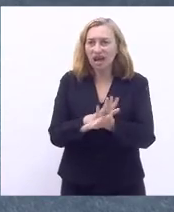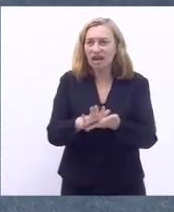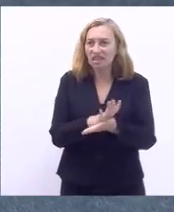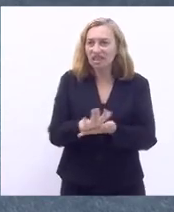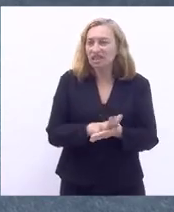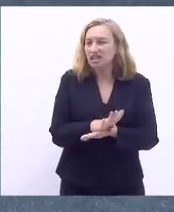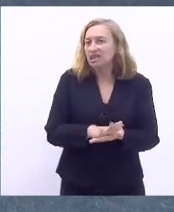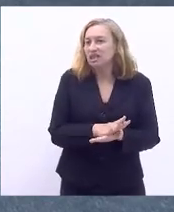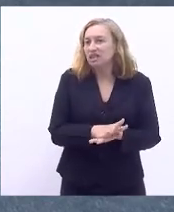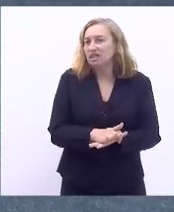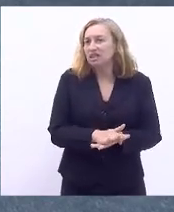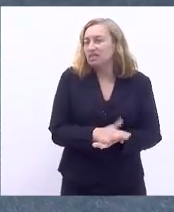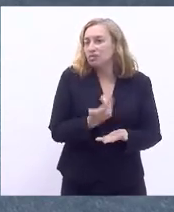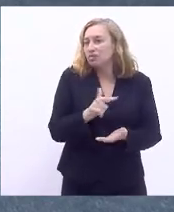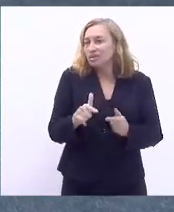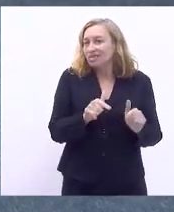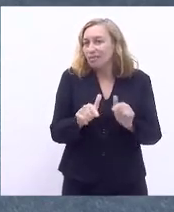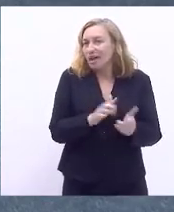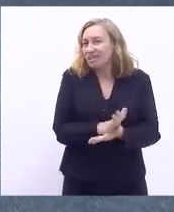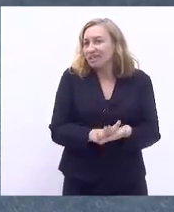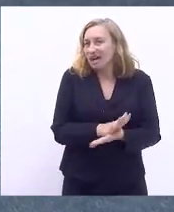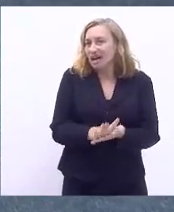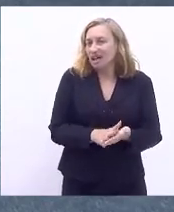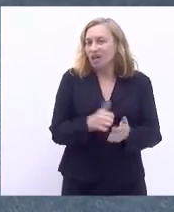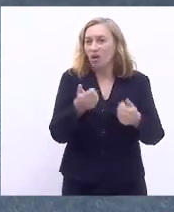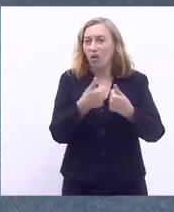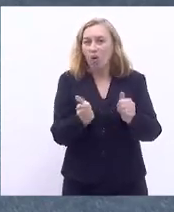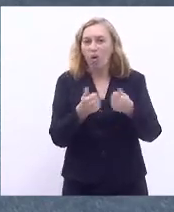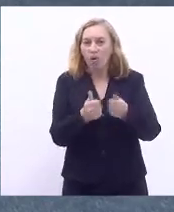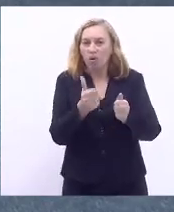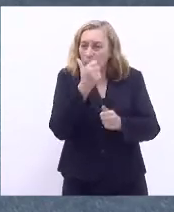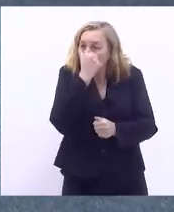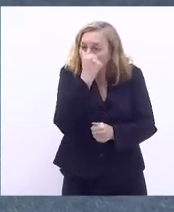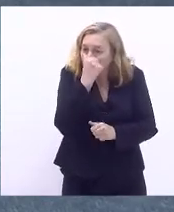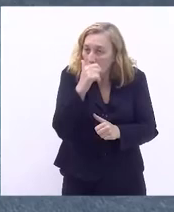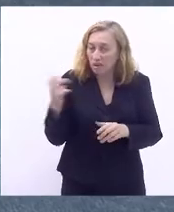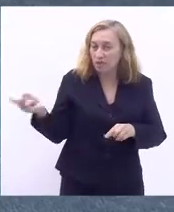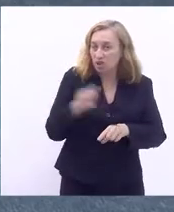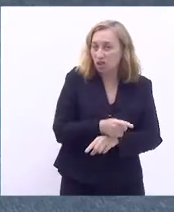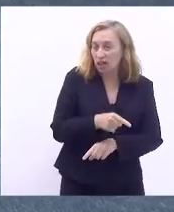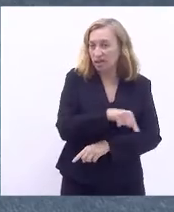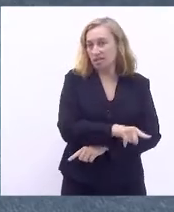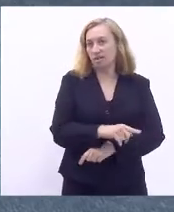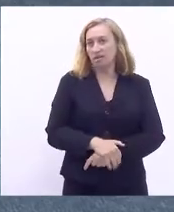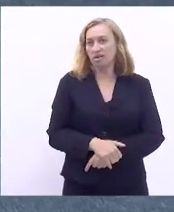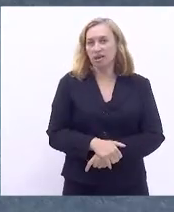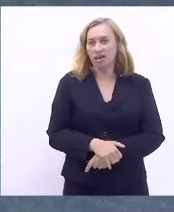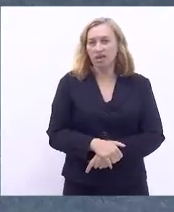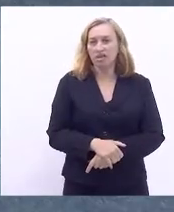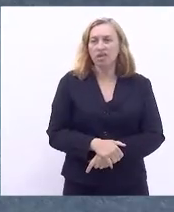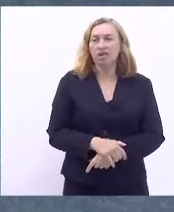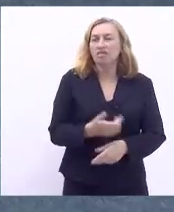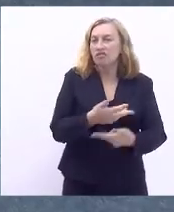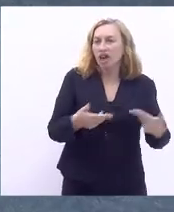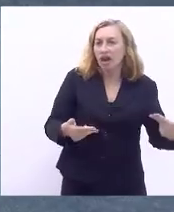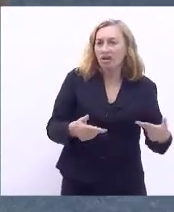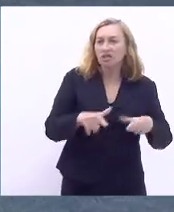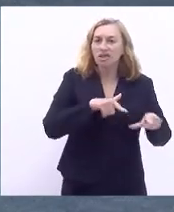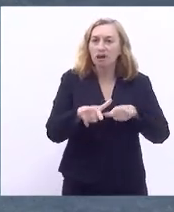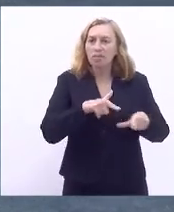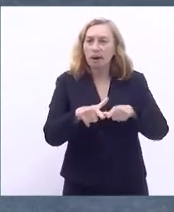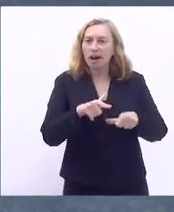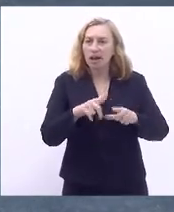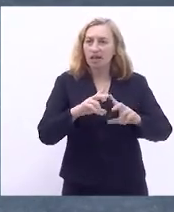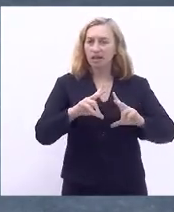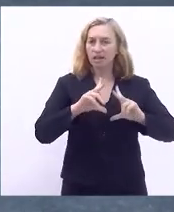das pessoas que vêm qualificadas e que vêm de um ônibus fretado, deputado André. Porque a mão de obra que eles usam é de serviços gerais, servir cafezinho e